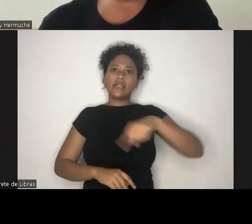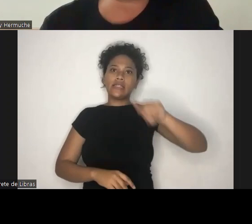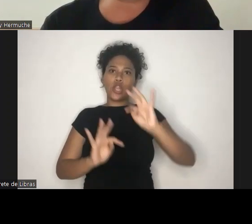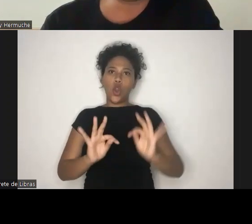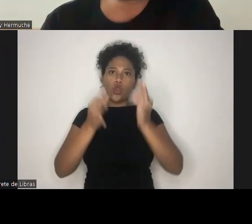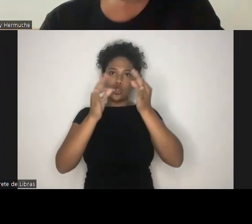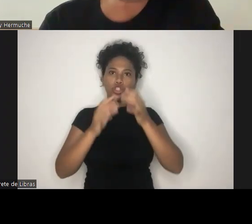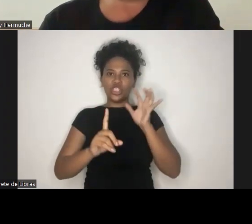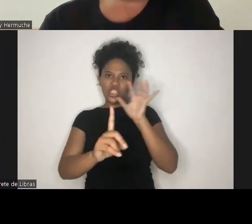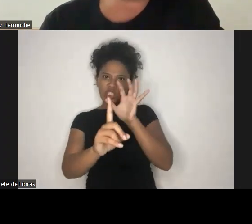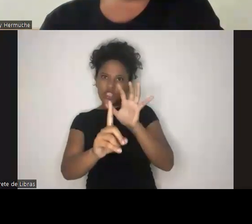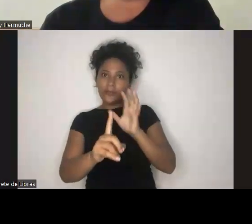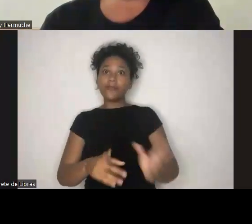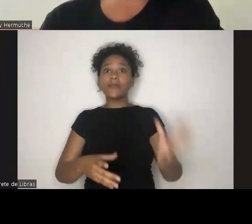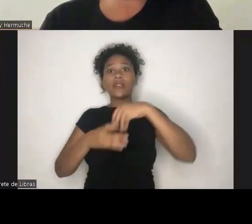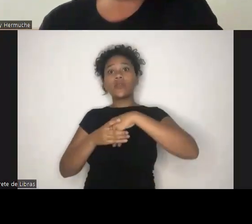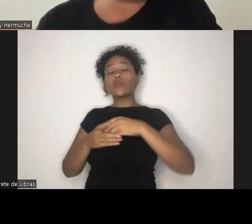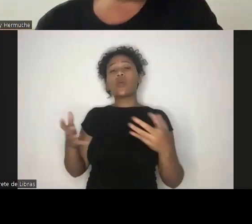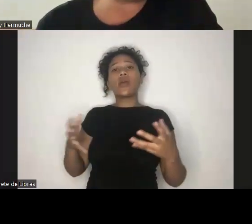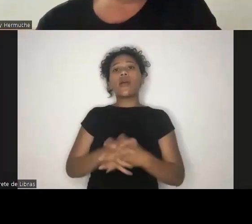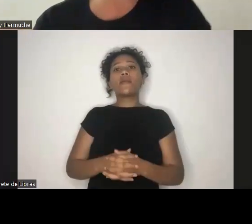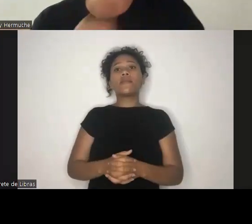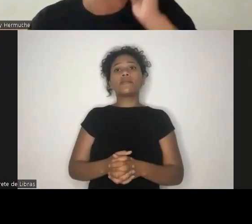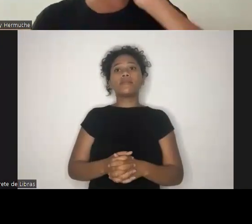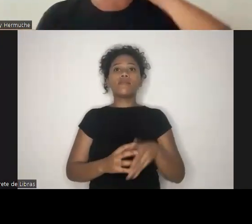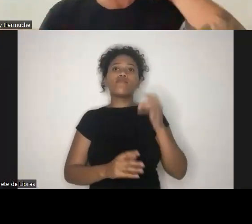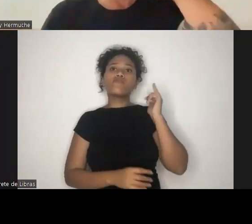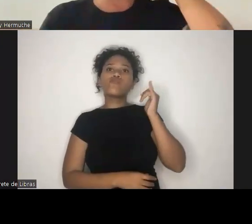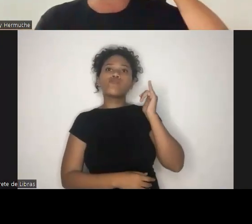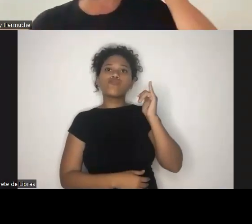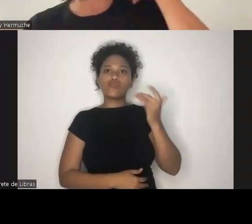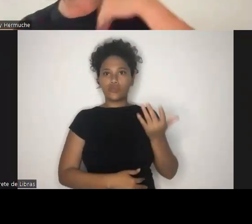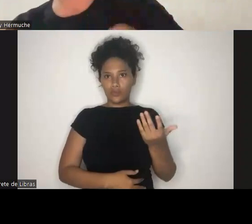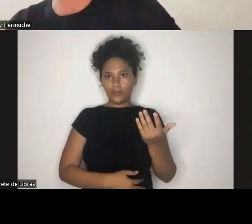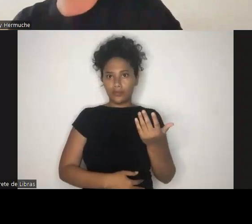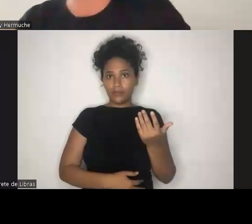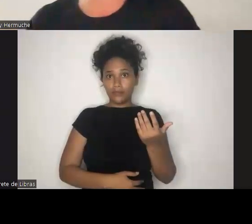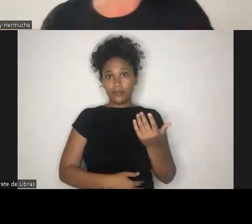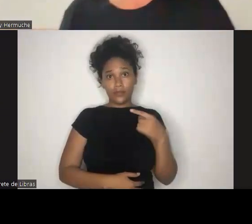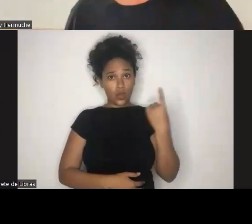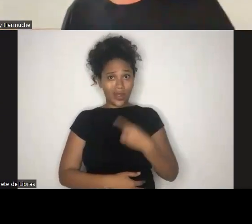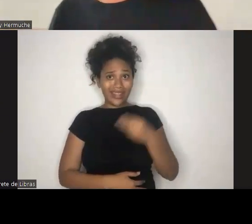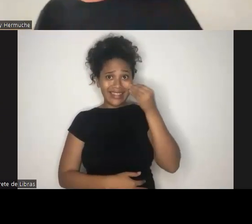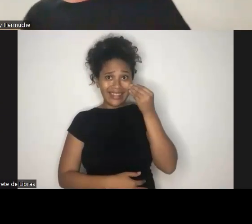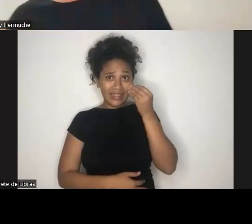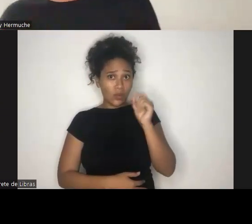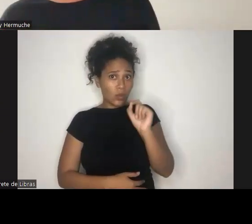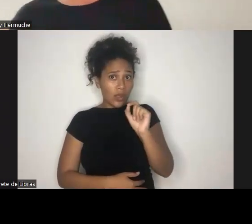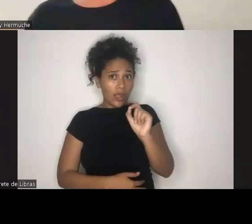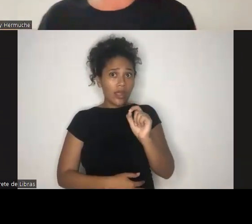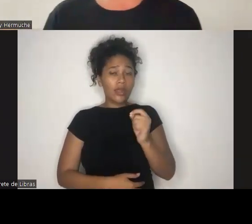dentro de uma narrativa né E a nossa tentativa é